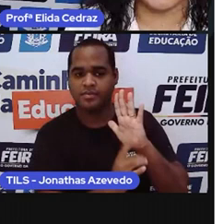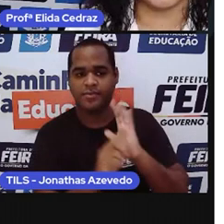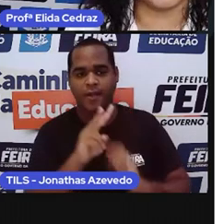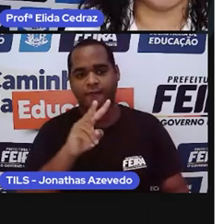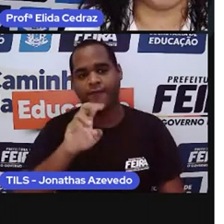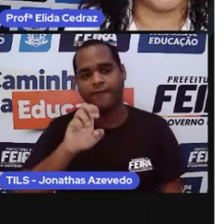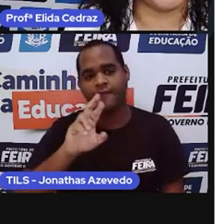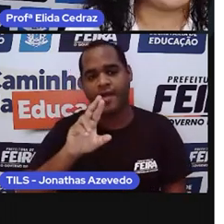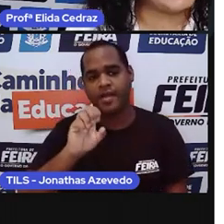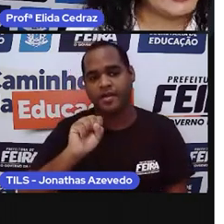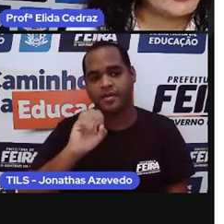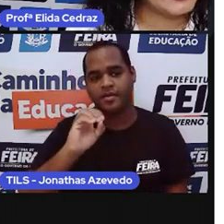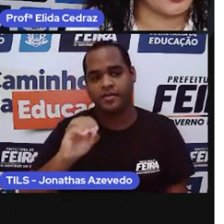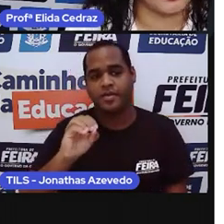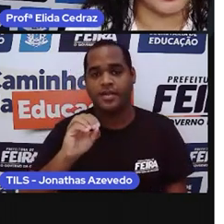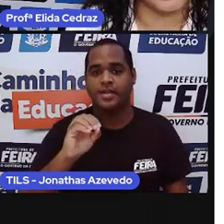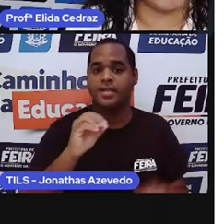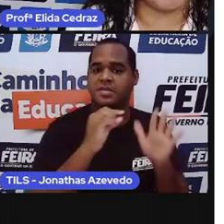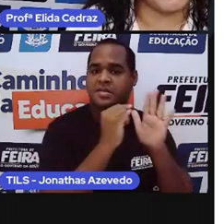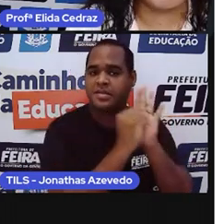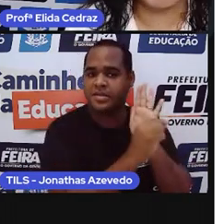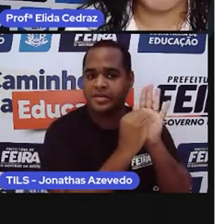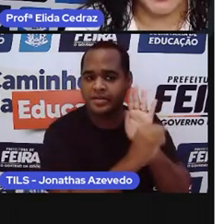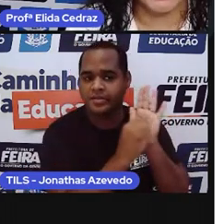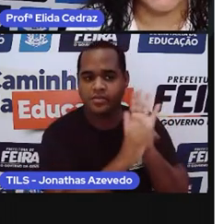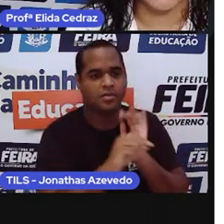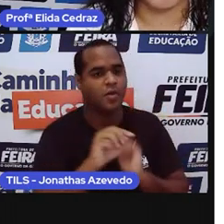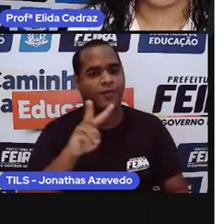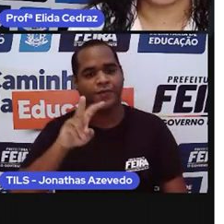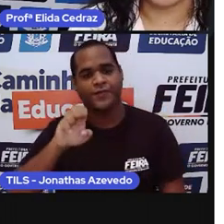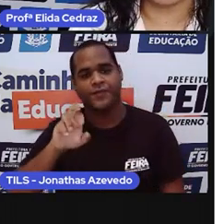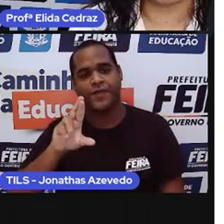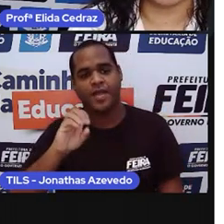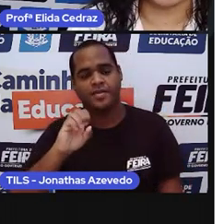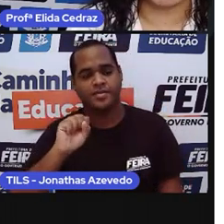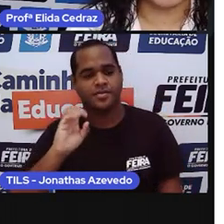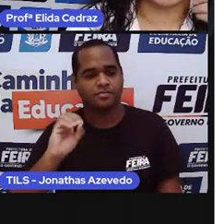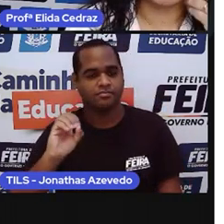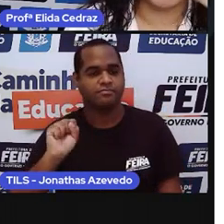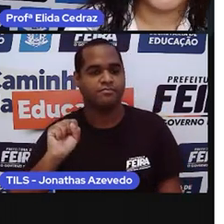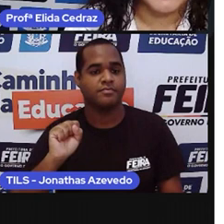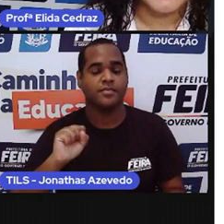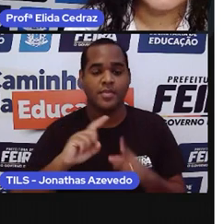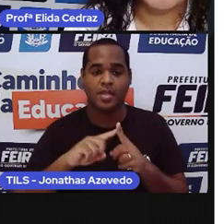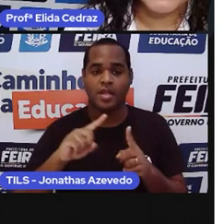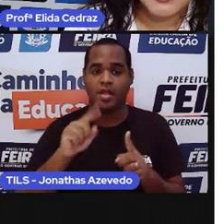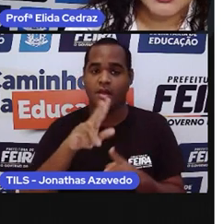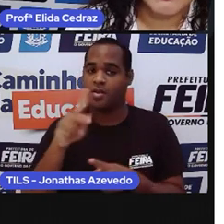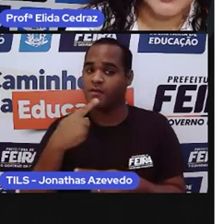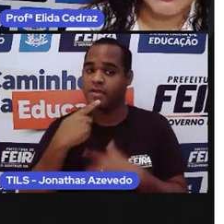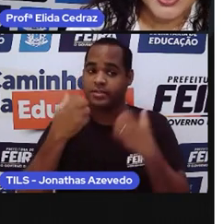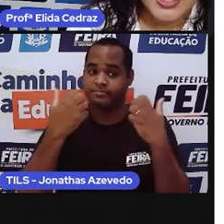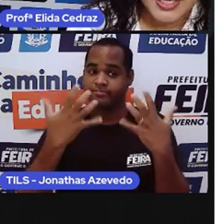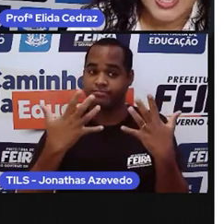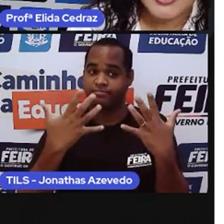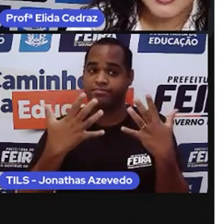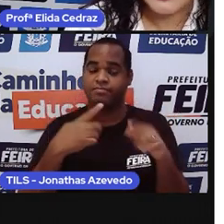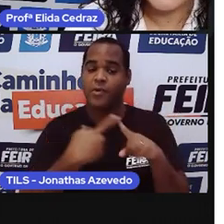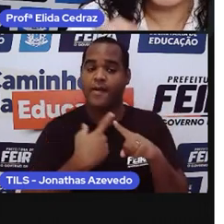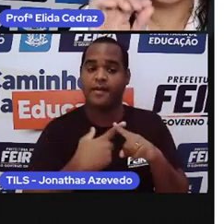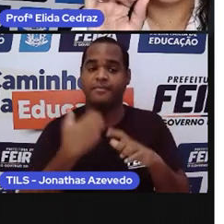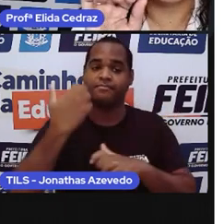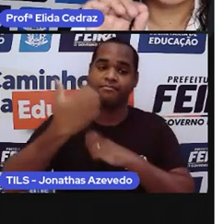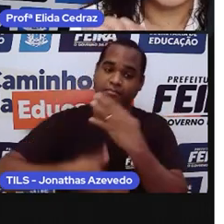assim. A gente não fala linha, a gente fala verso. A Pró está falando porque está explicando para